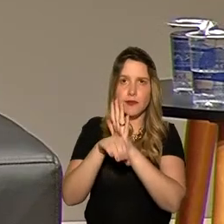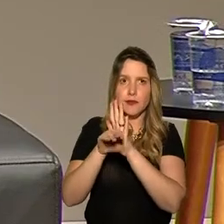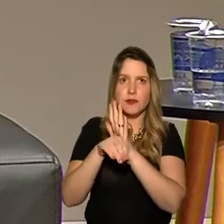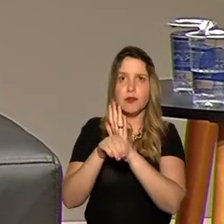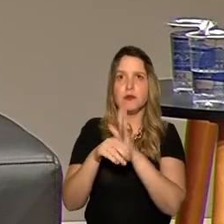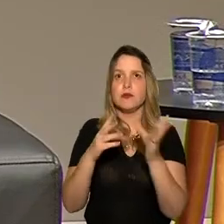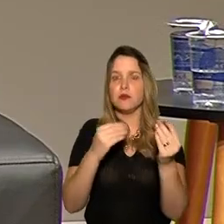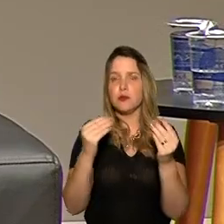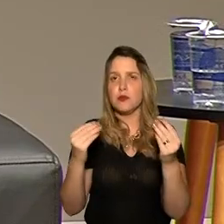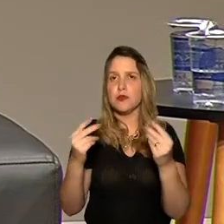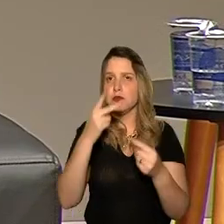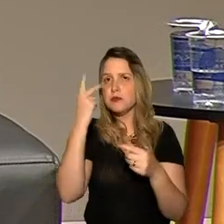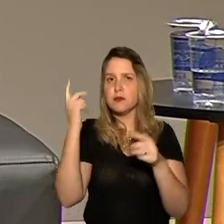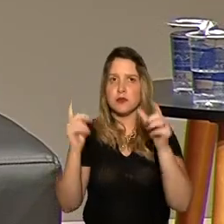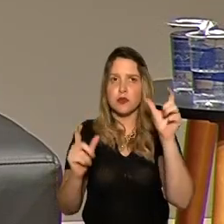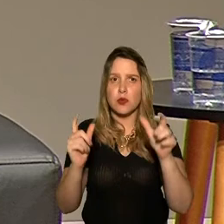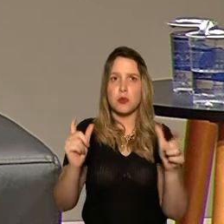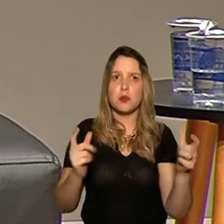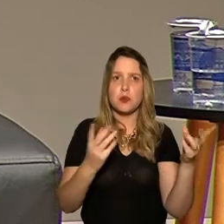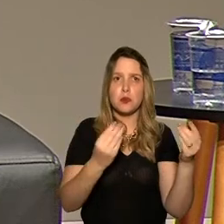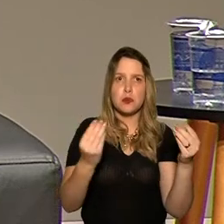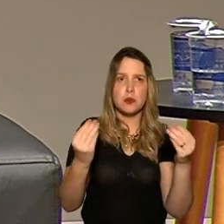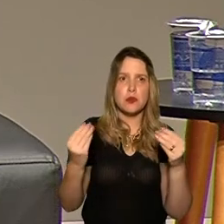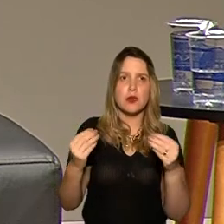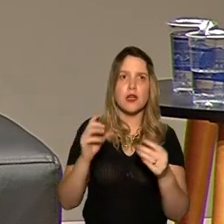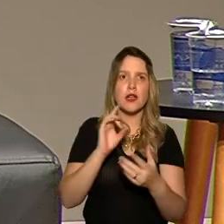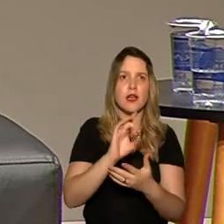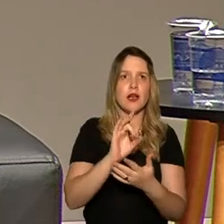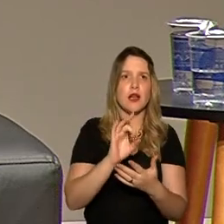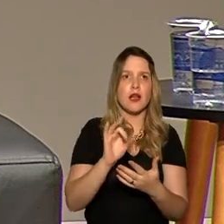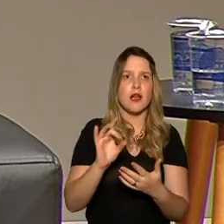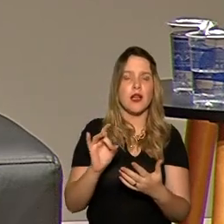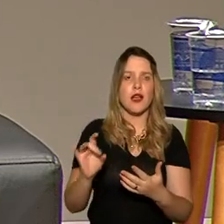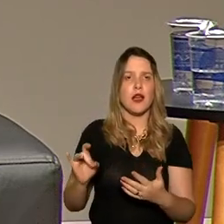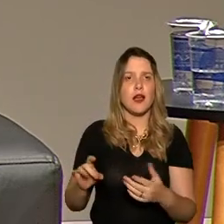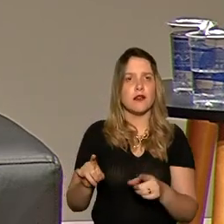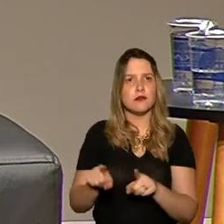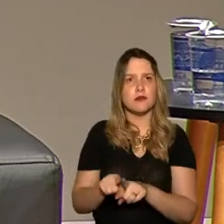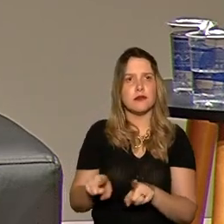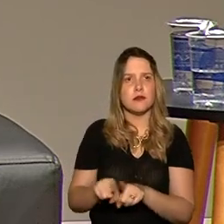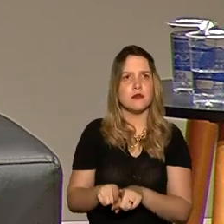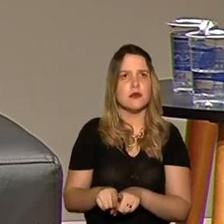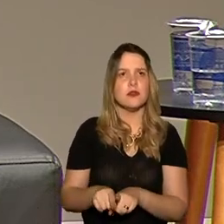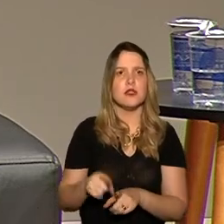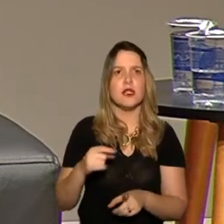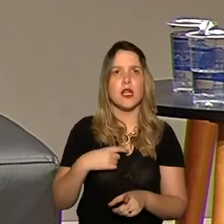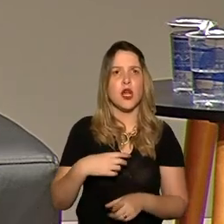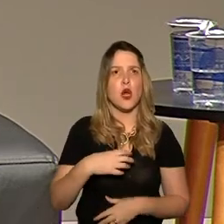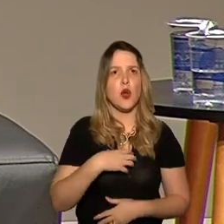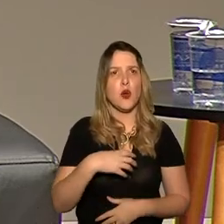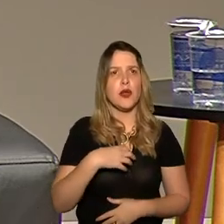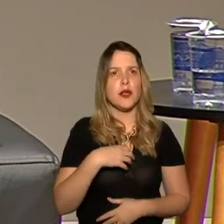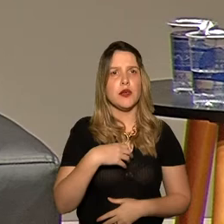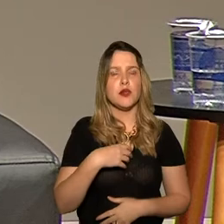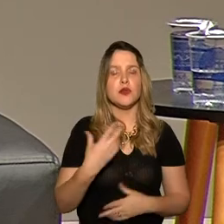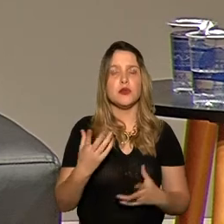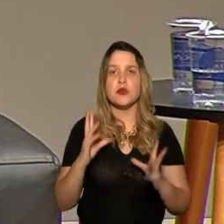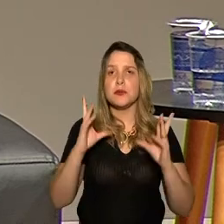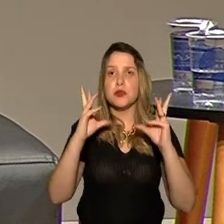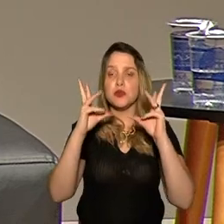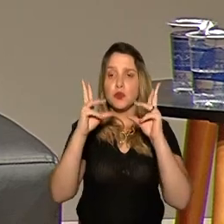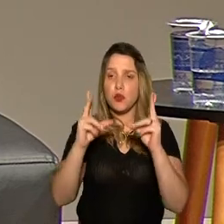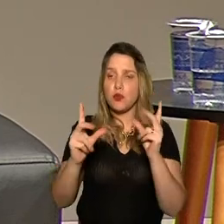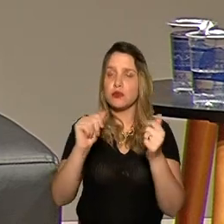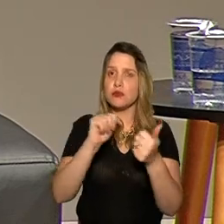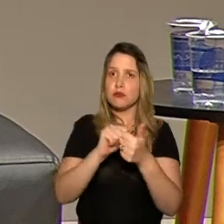quando a gente de maneira um pouco caricata poderia dizer que estamos fazendo a distribuição para muitos